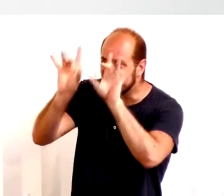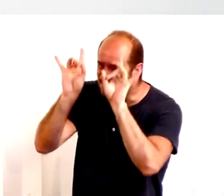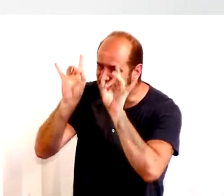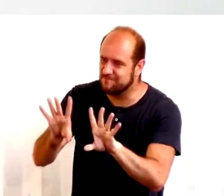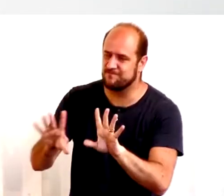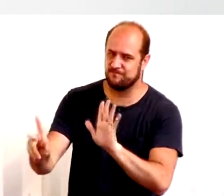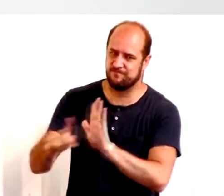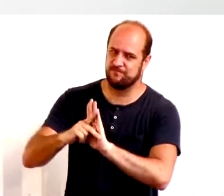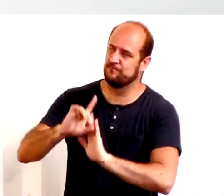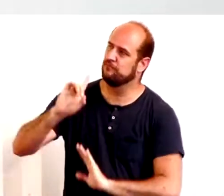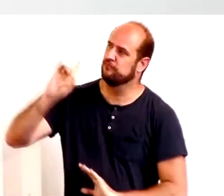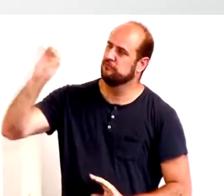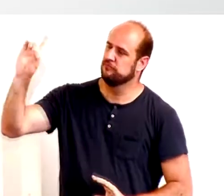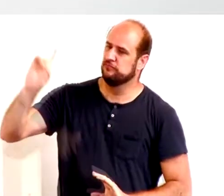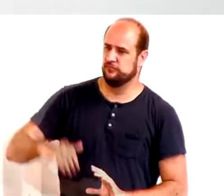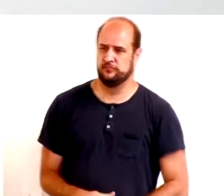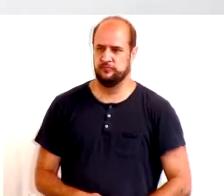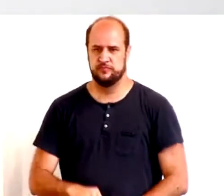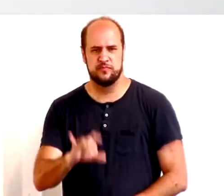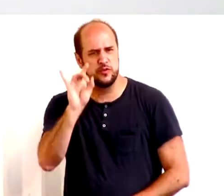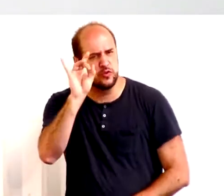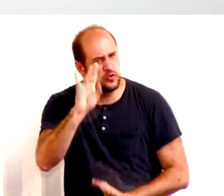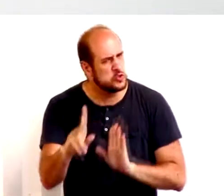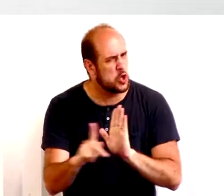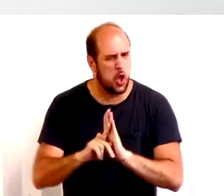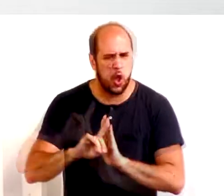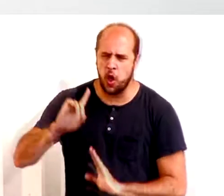de Deus,